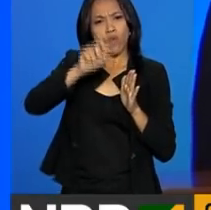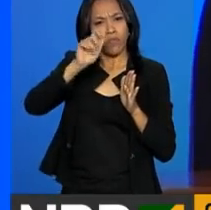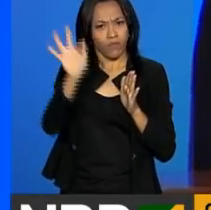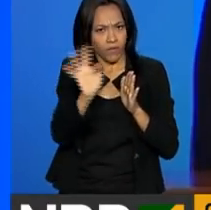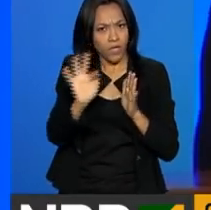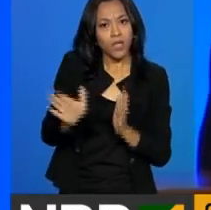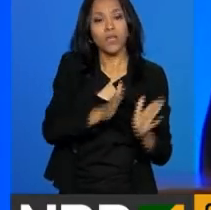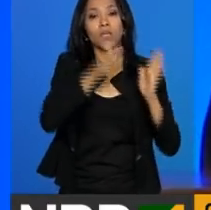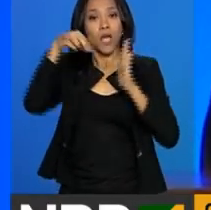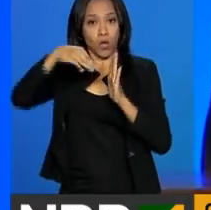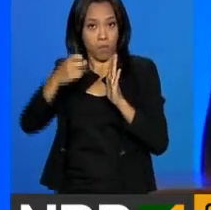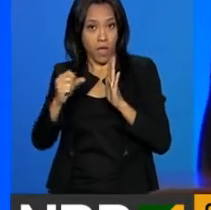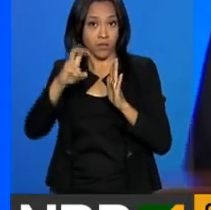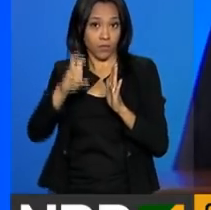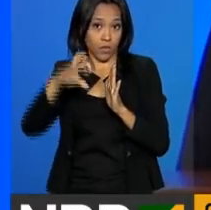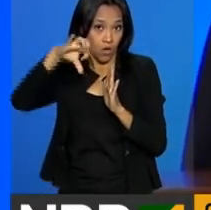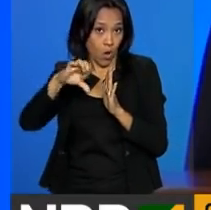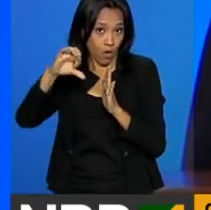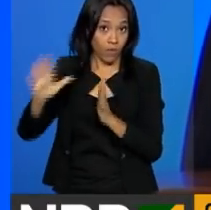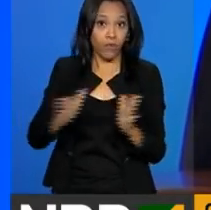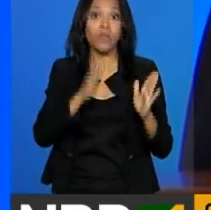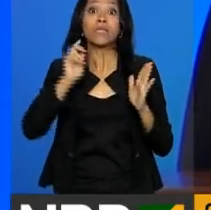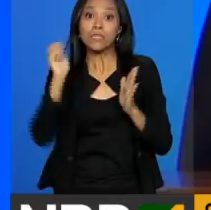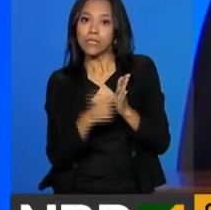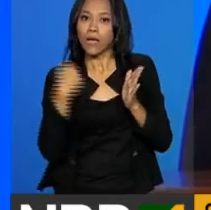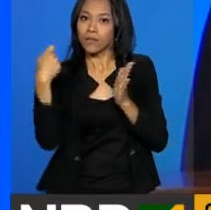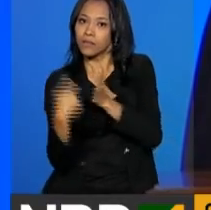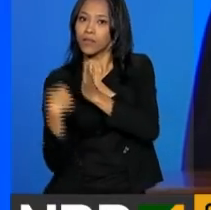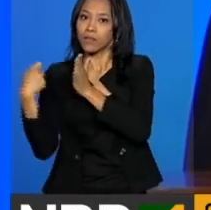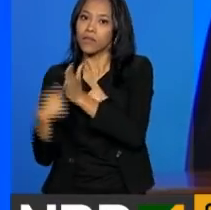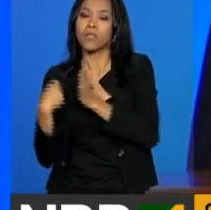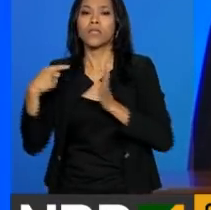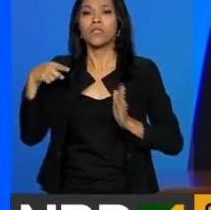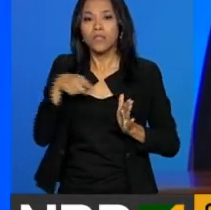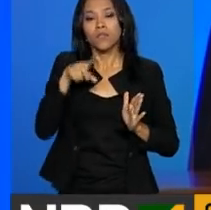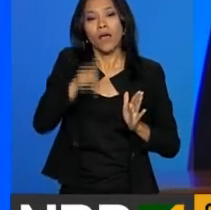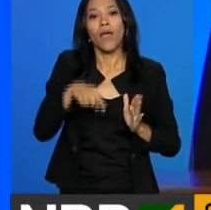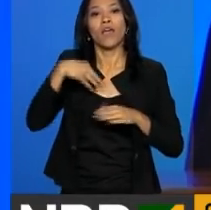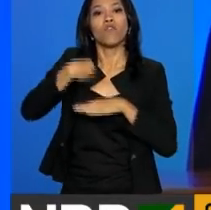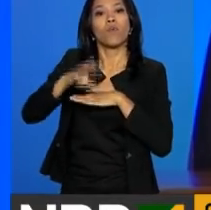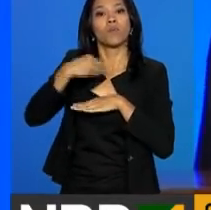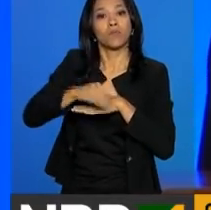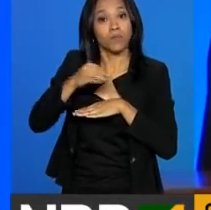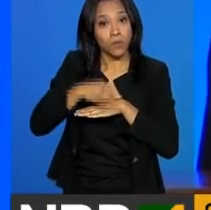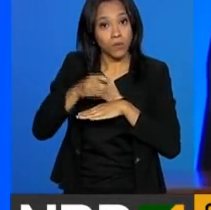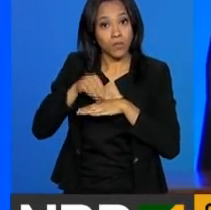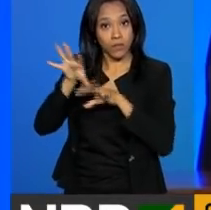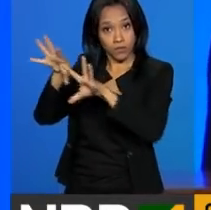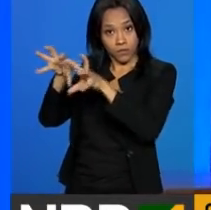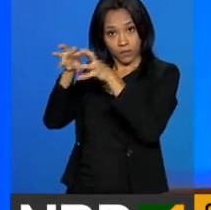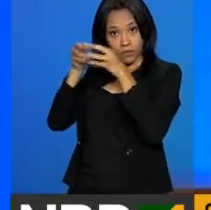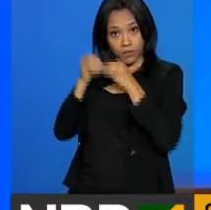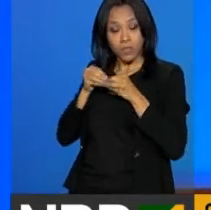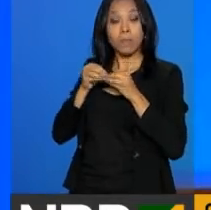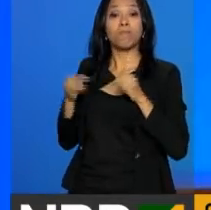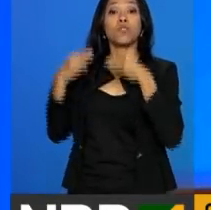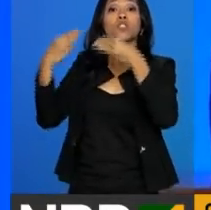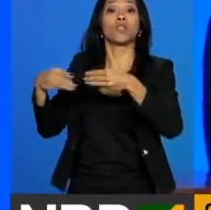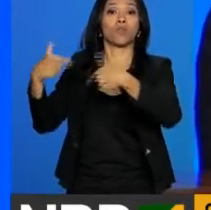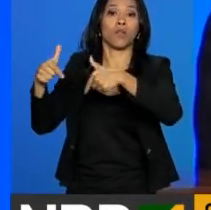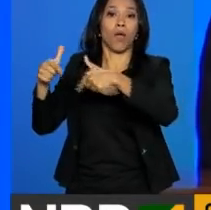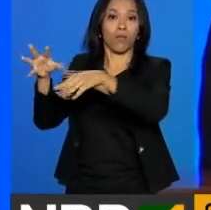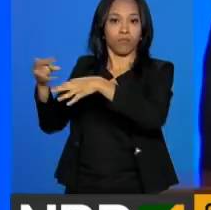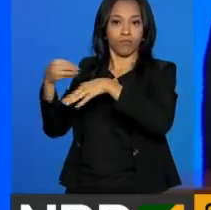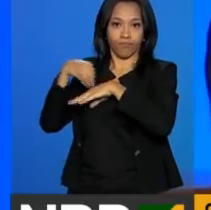março 59 mil carteiras assinadas isto é são dados colhidos pelo ministério do trabalho